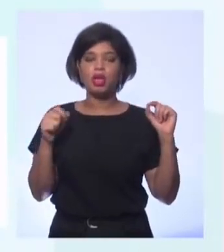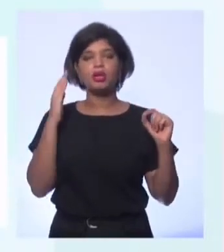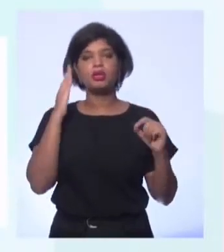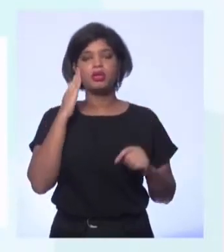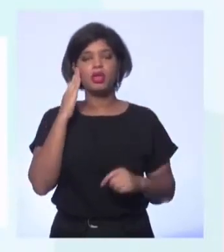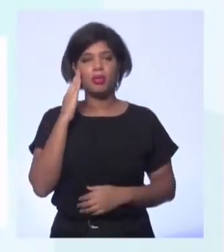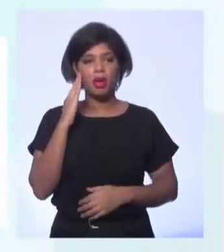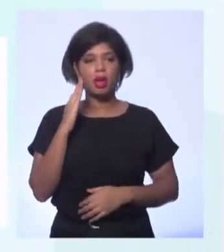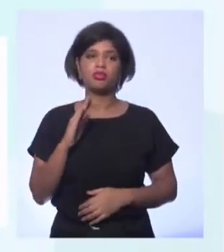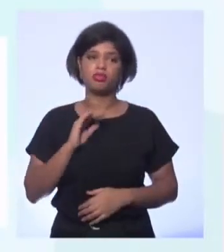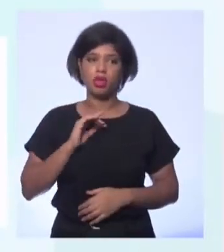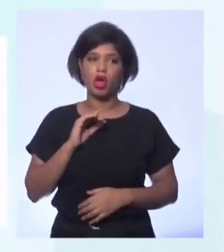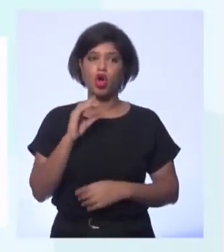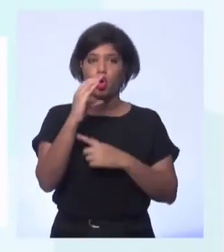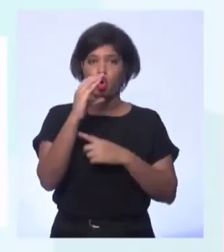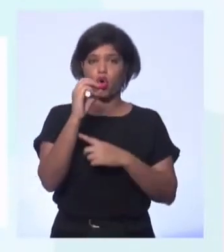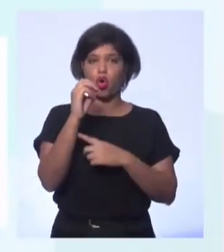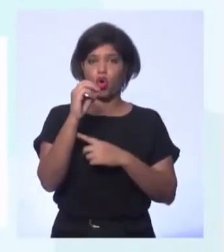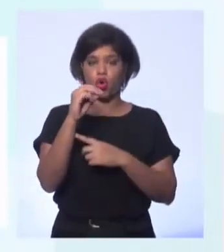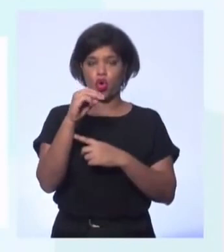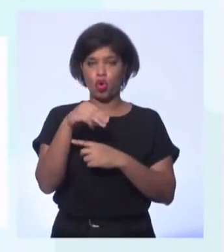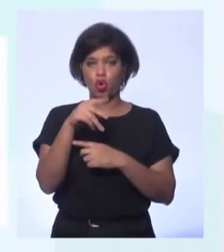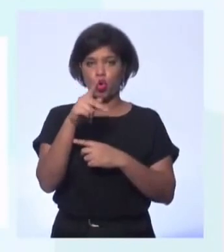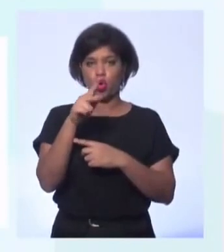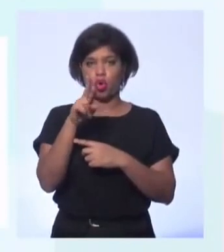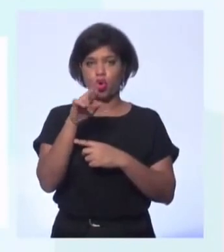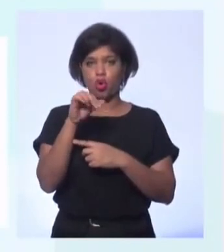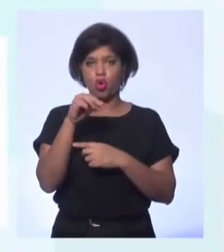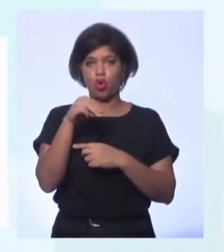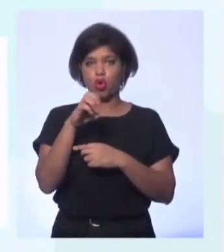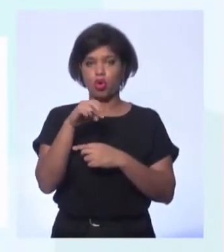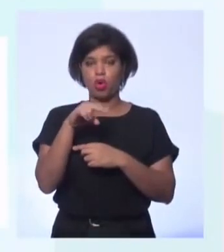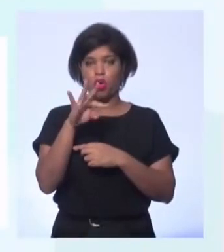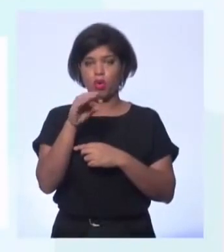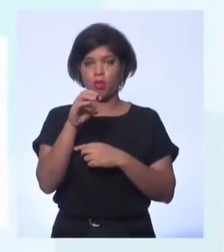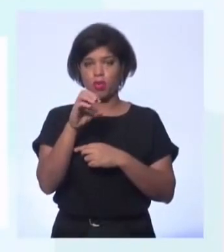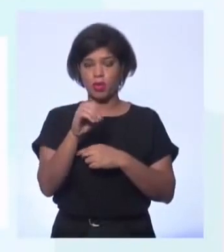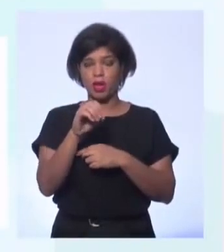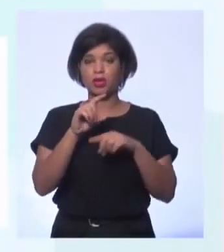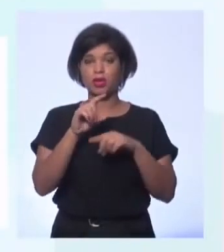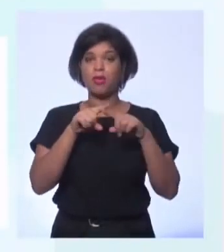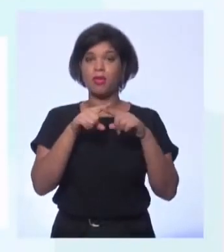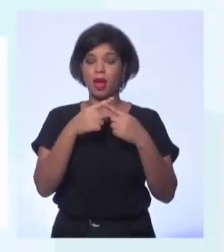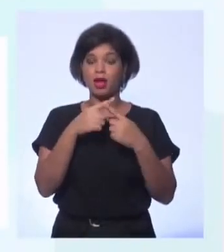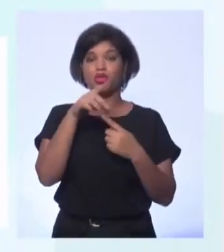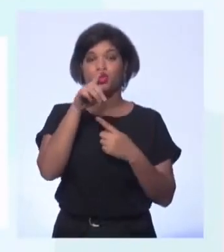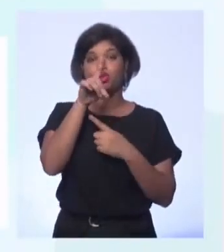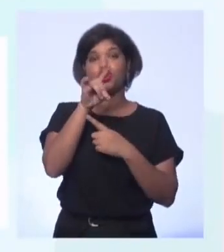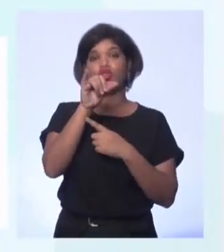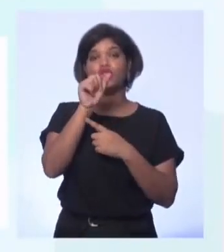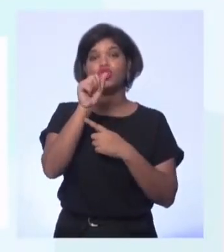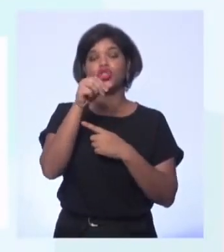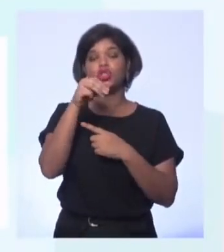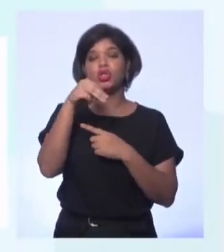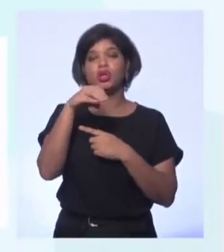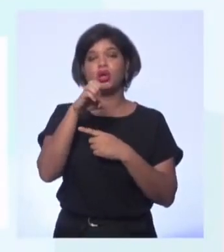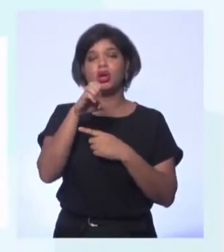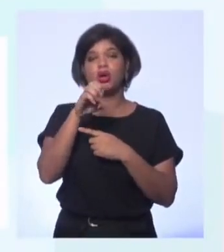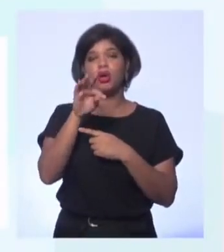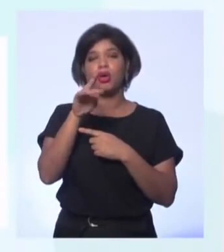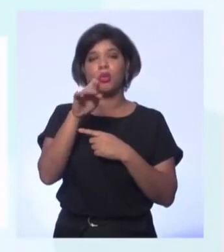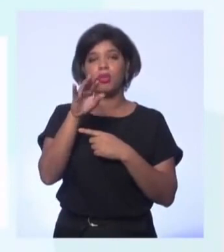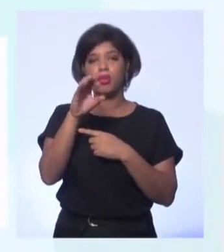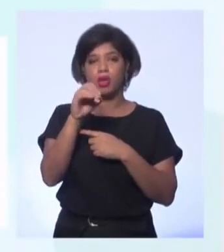E o diâmetro é aquela medida bem lá no meio, que passa lá no meio de um lado até o outro, tá? Então, a medida que tem aí, para